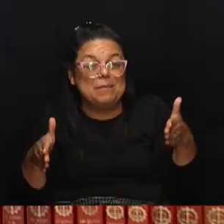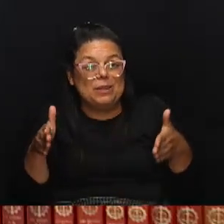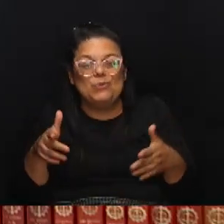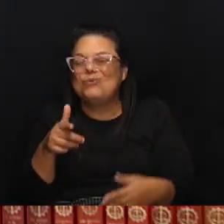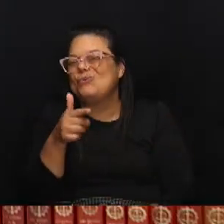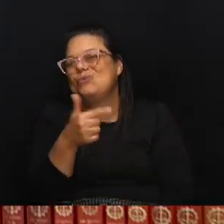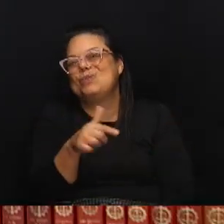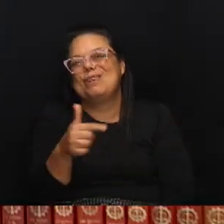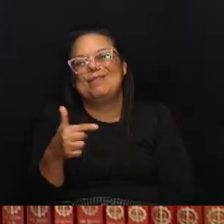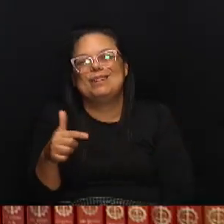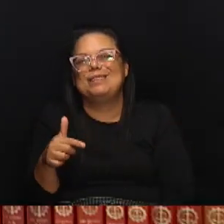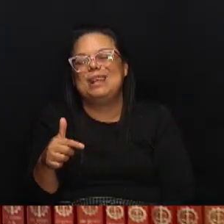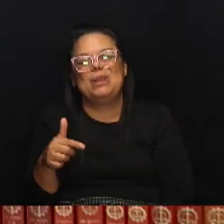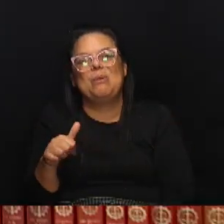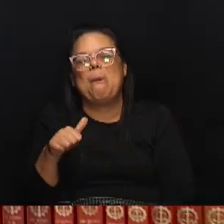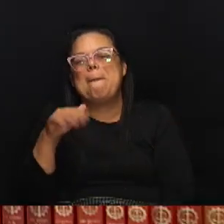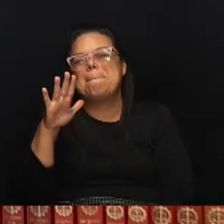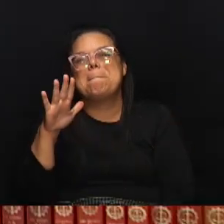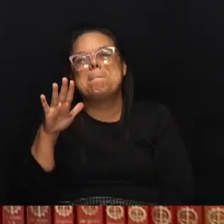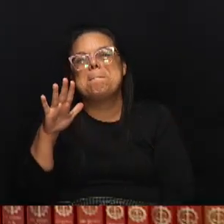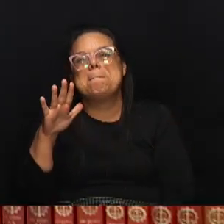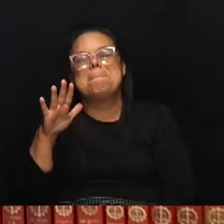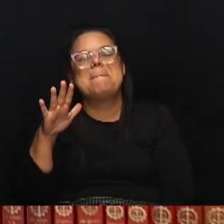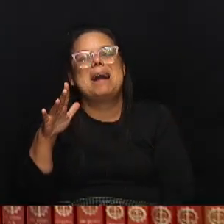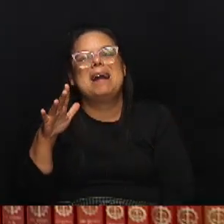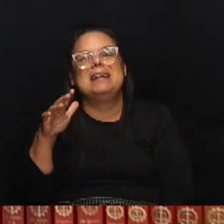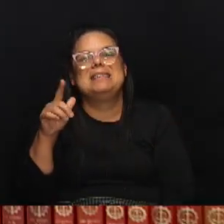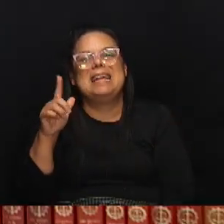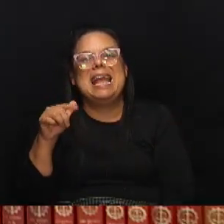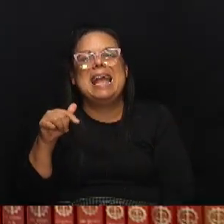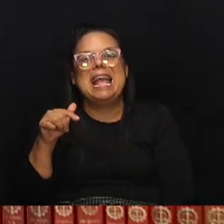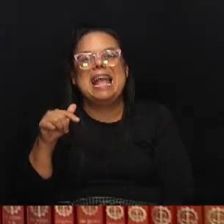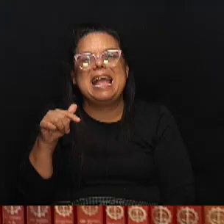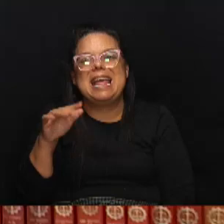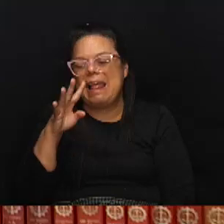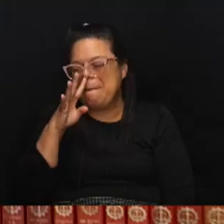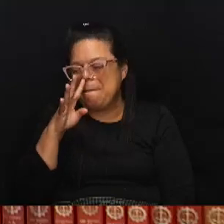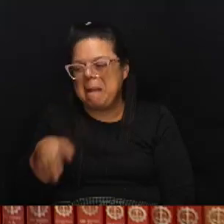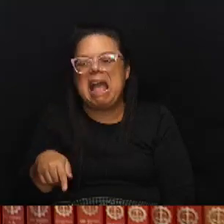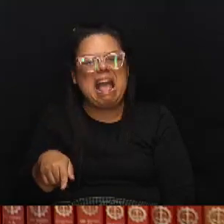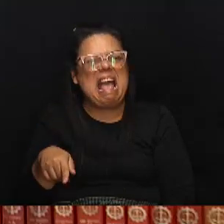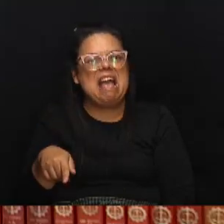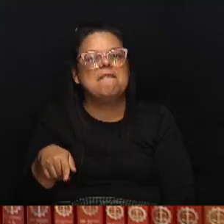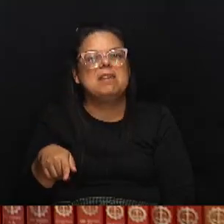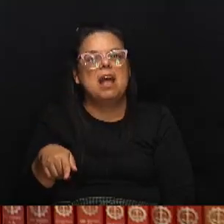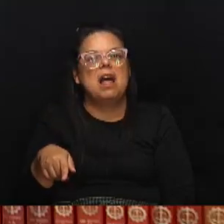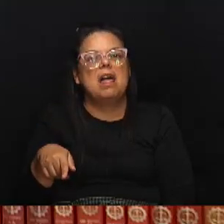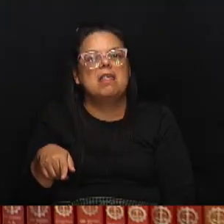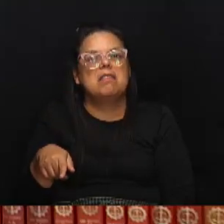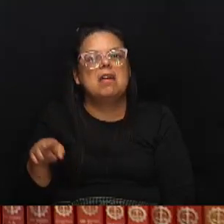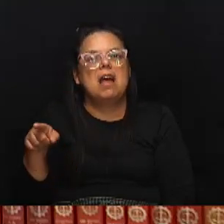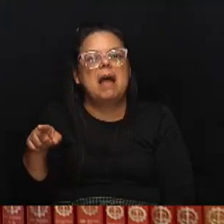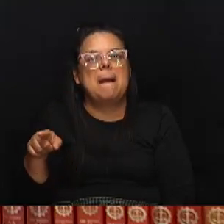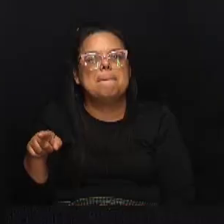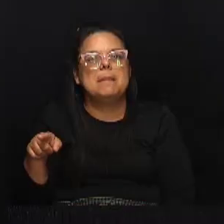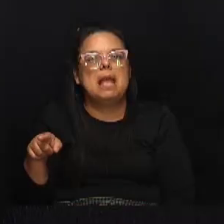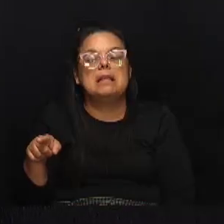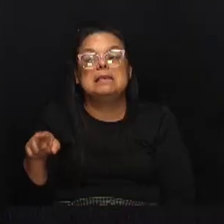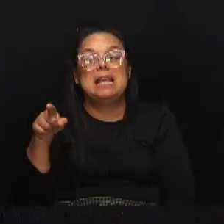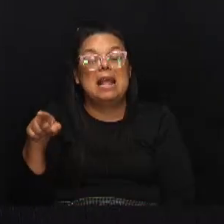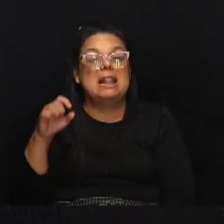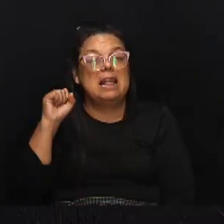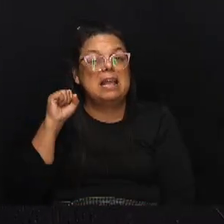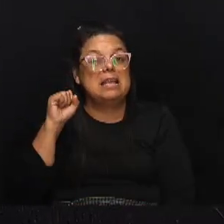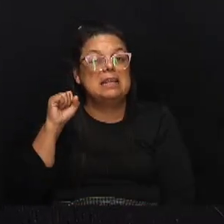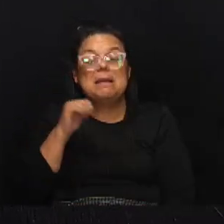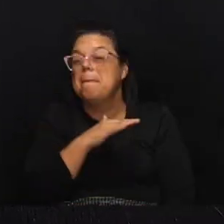acontecendo um caso de maltrato, já estava sendo mesmo ameaça à sua integridade física, ela estava recebendo ameaça de morte e